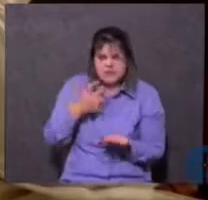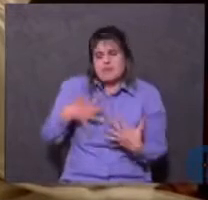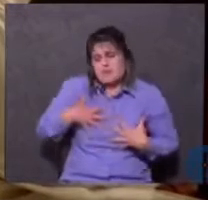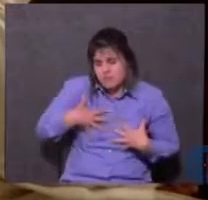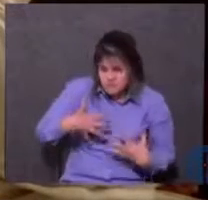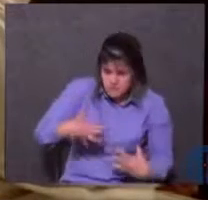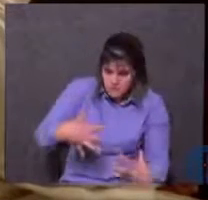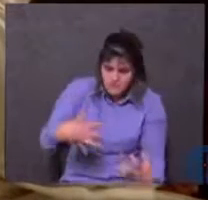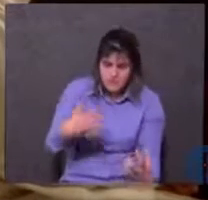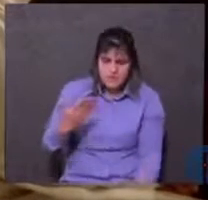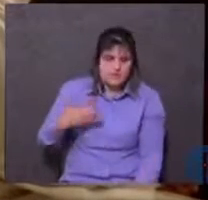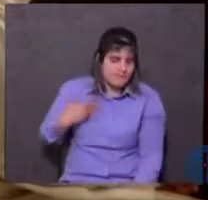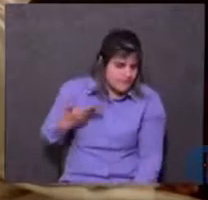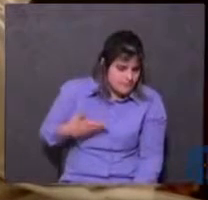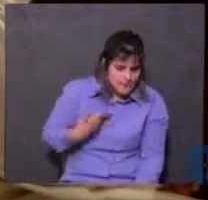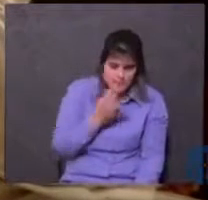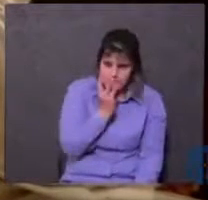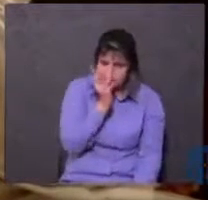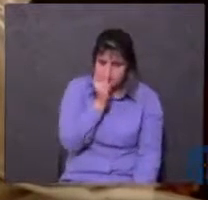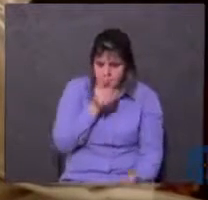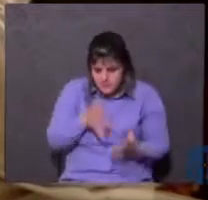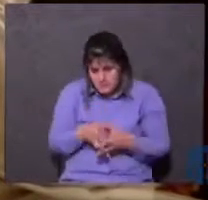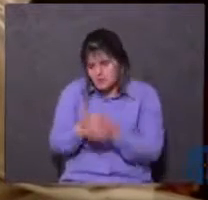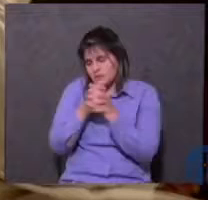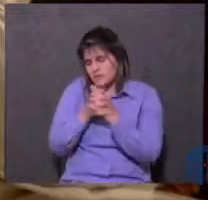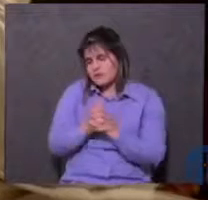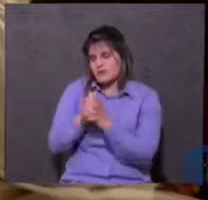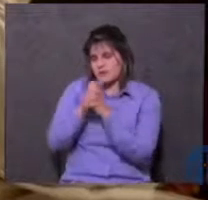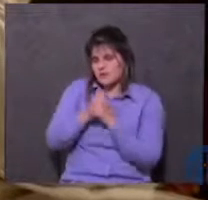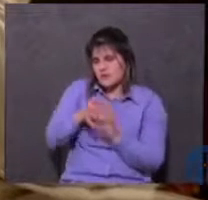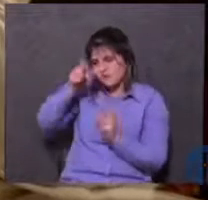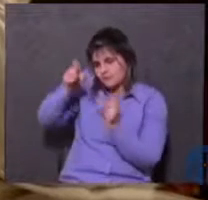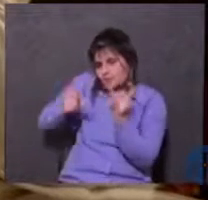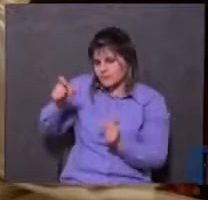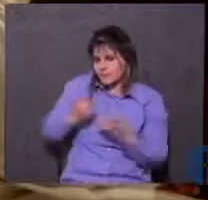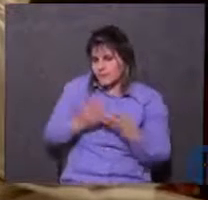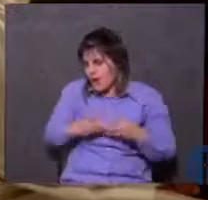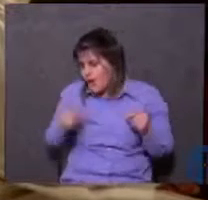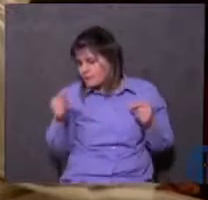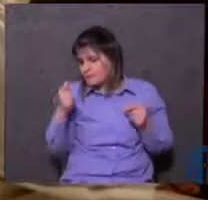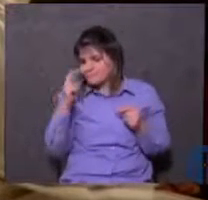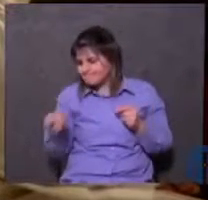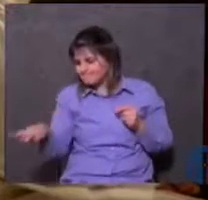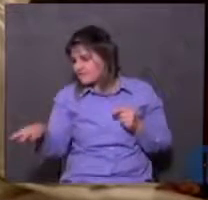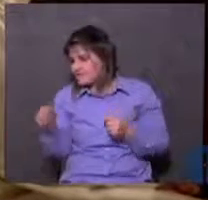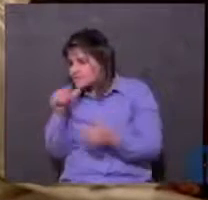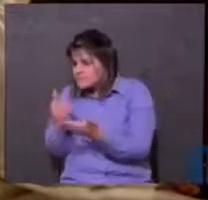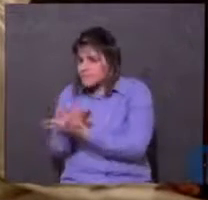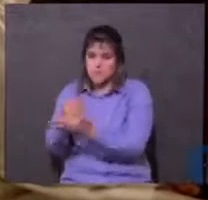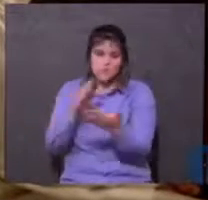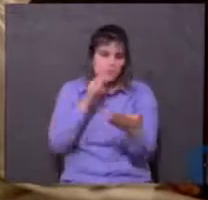pena, ia orando pelas almas dos cadáveres que encontrava pelo caminho.